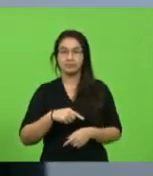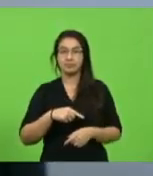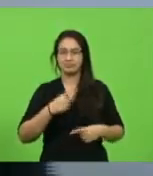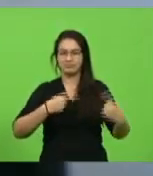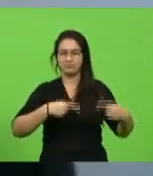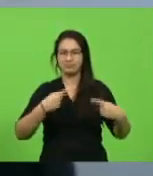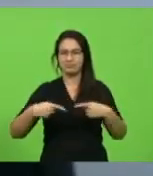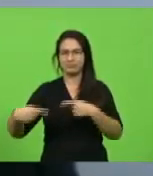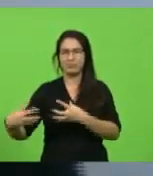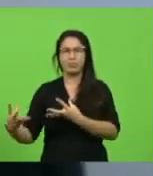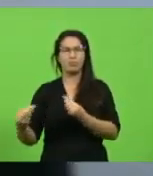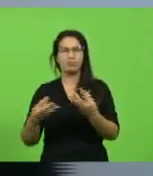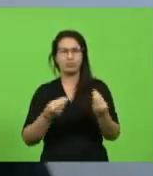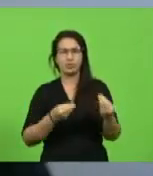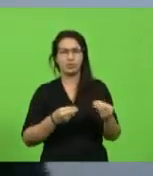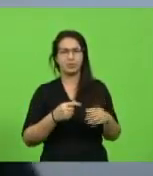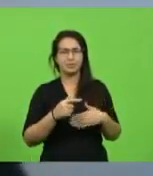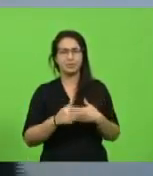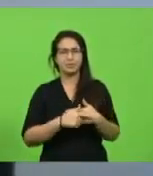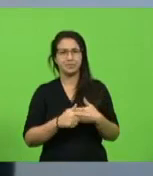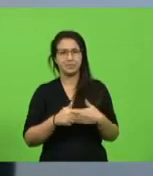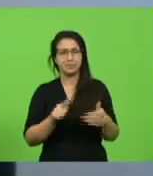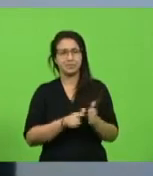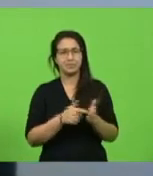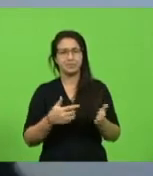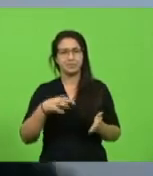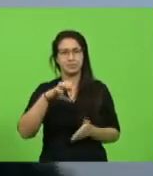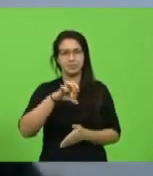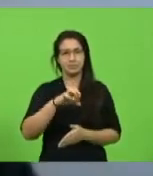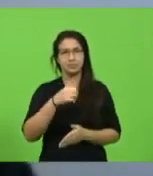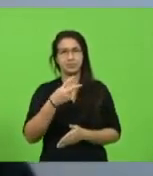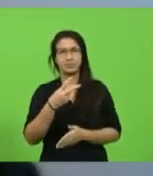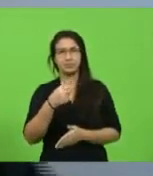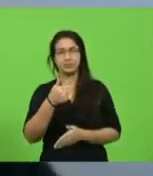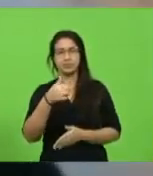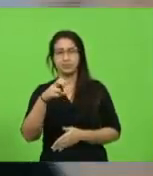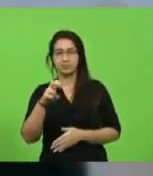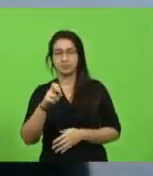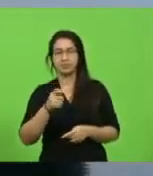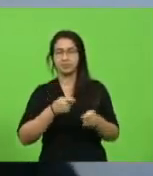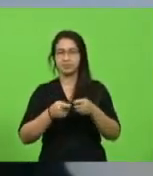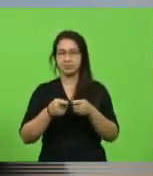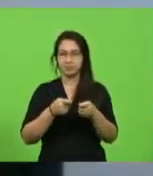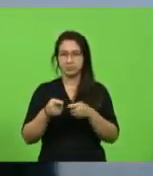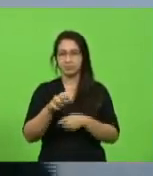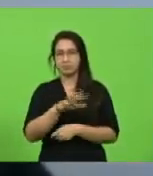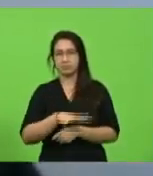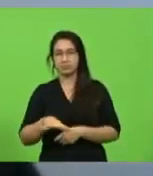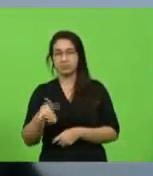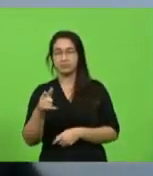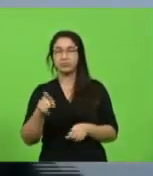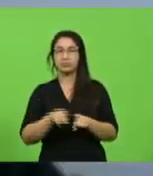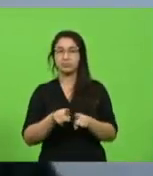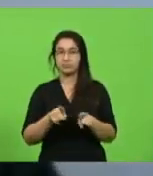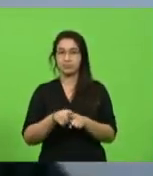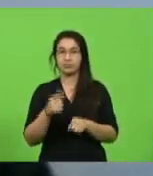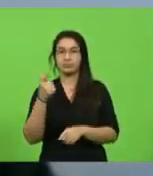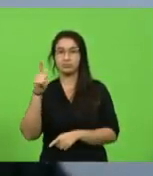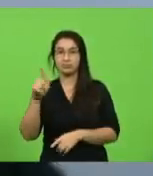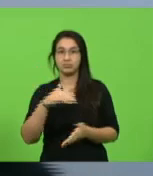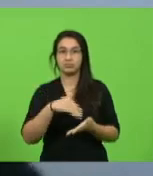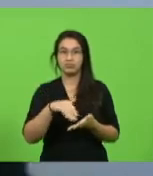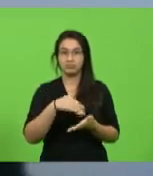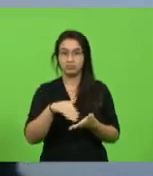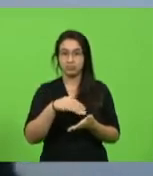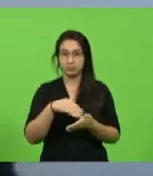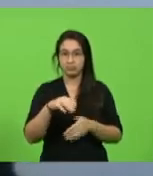debates. Folhas 9.215. A negociação envolveu também a Secretaria de Estado